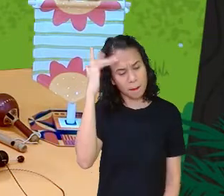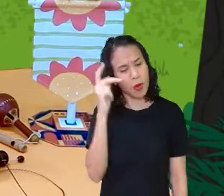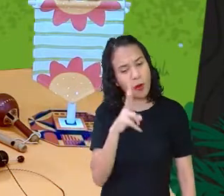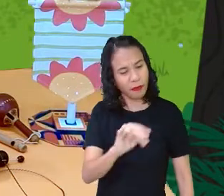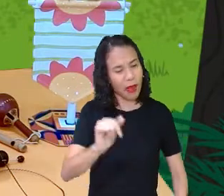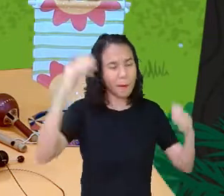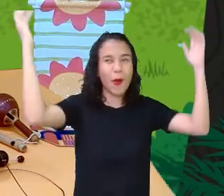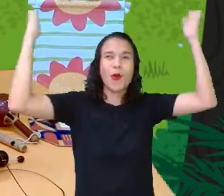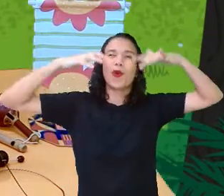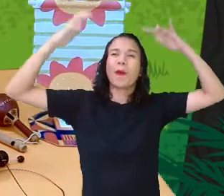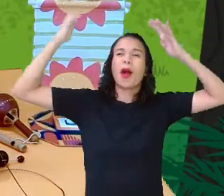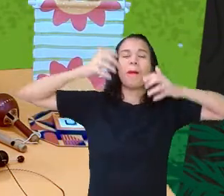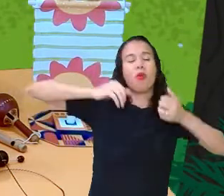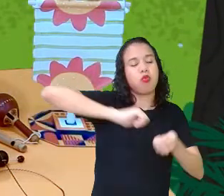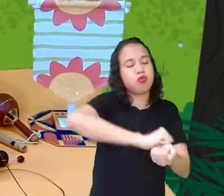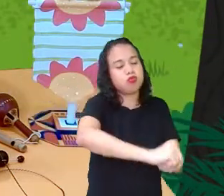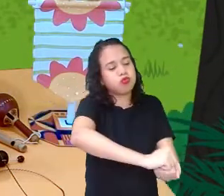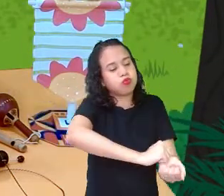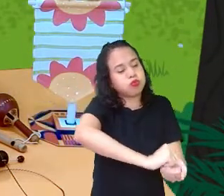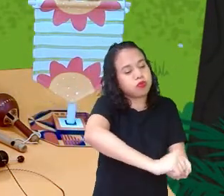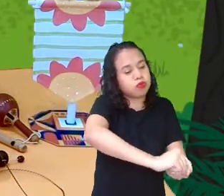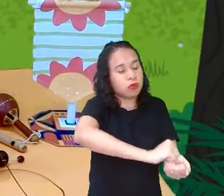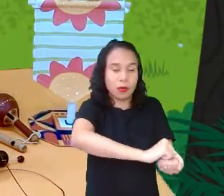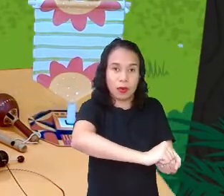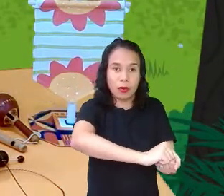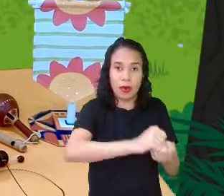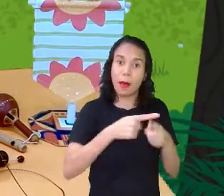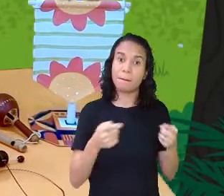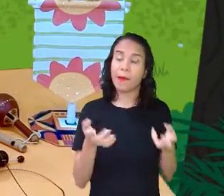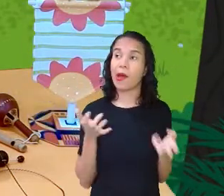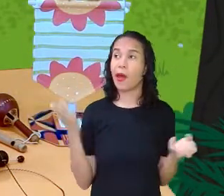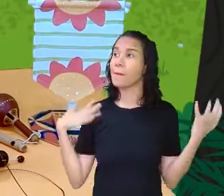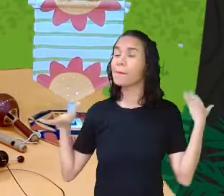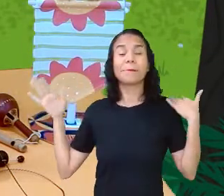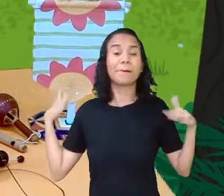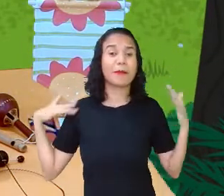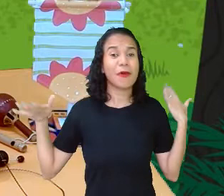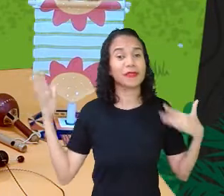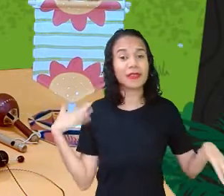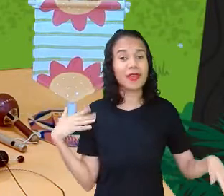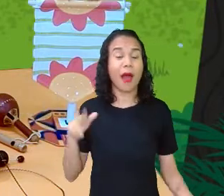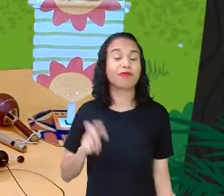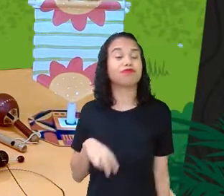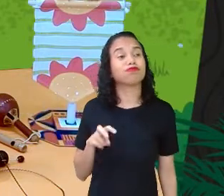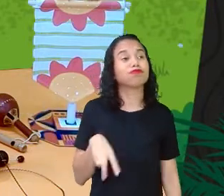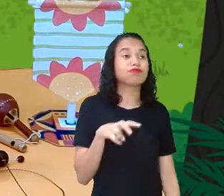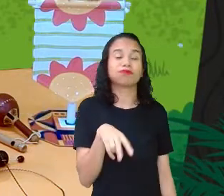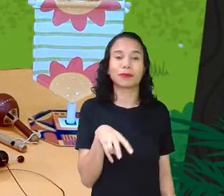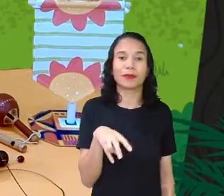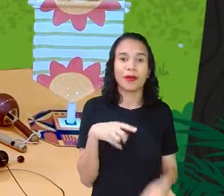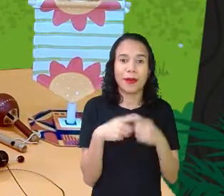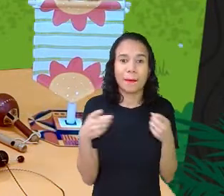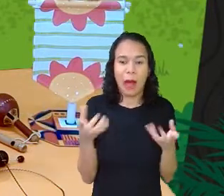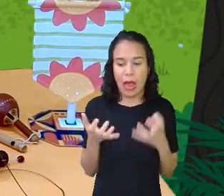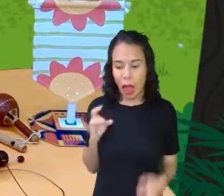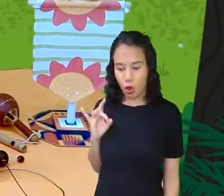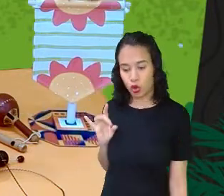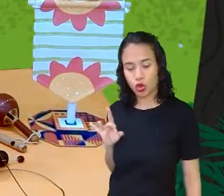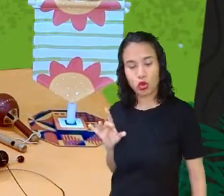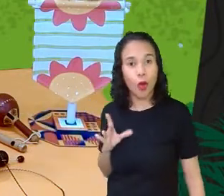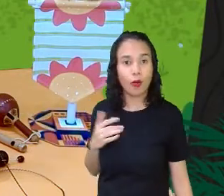rio tomar banho, lavar roupa, mas ele queria passear, queria chegar lá tomar um banho, só que ele queria ir